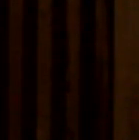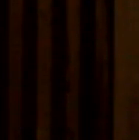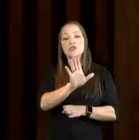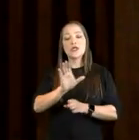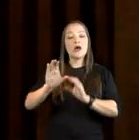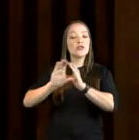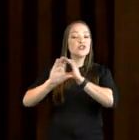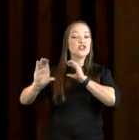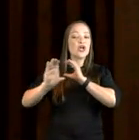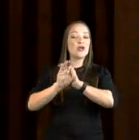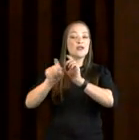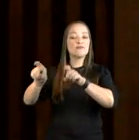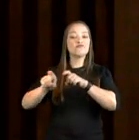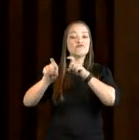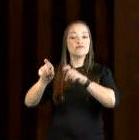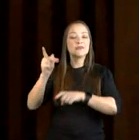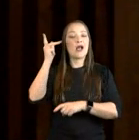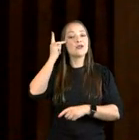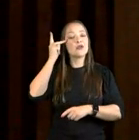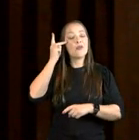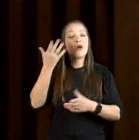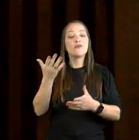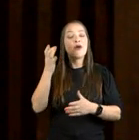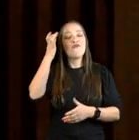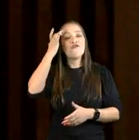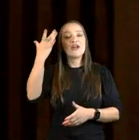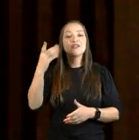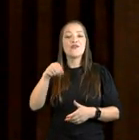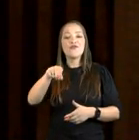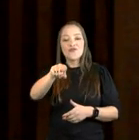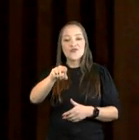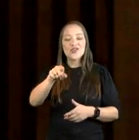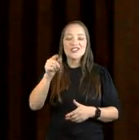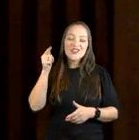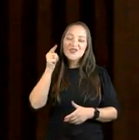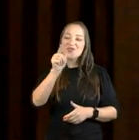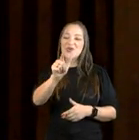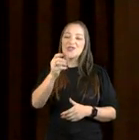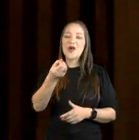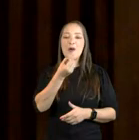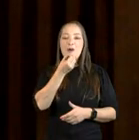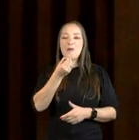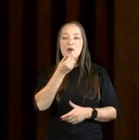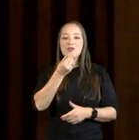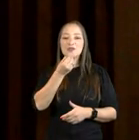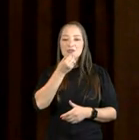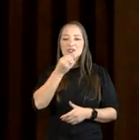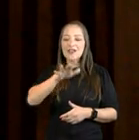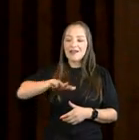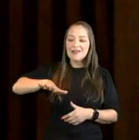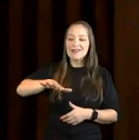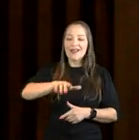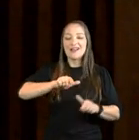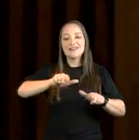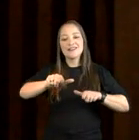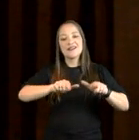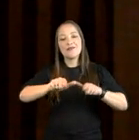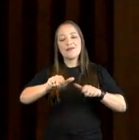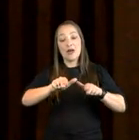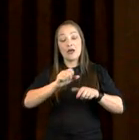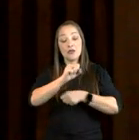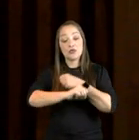Agronomia do Estado de São Paulo, que pretende ser um facilitador para você alcançar mais oportunidades no mercado de trabalho. Durante o ano